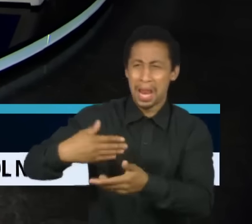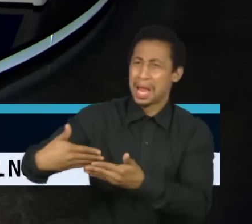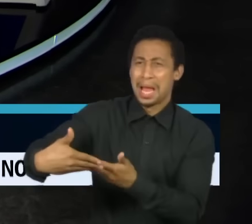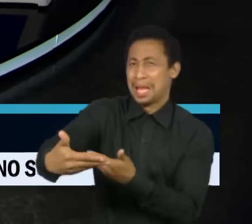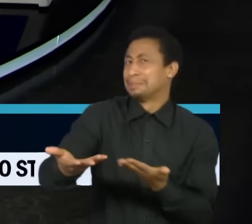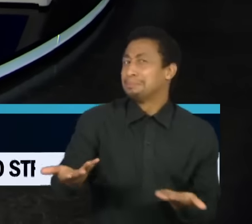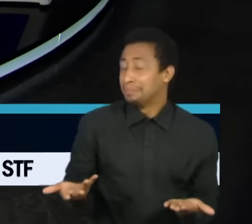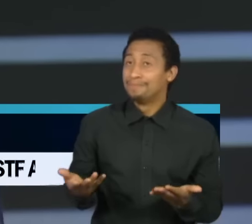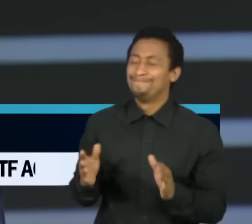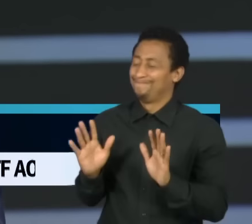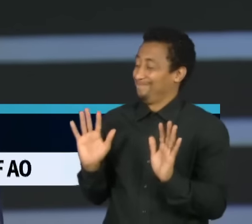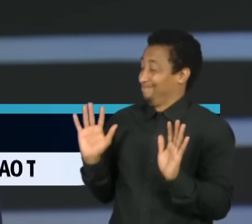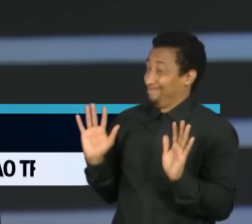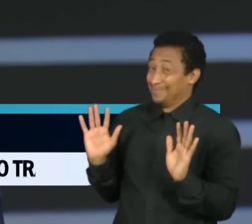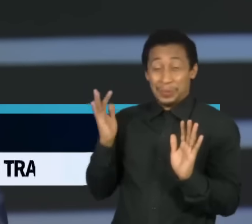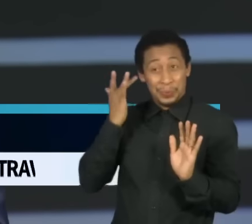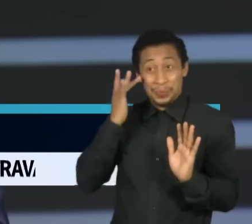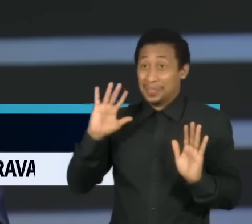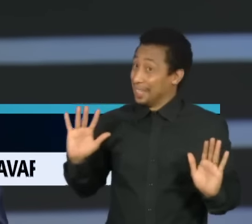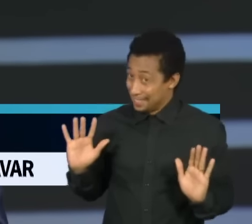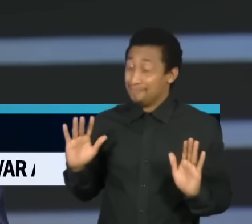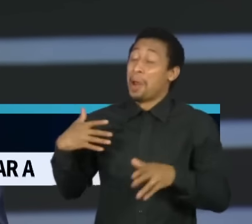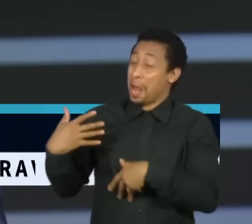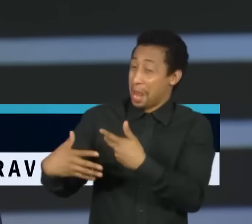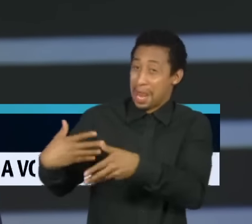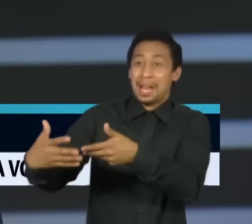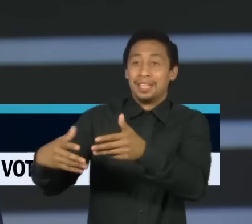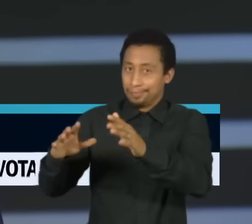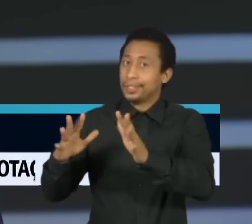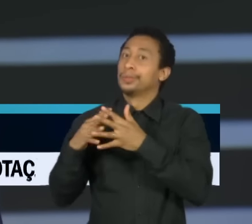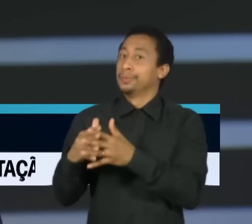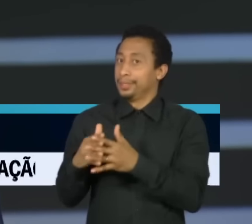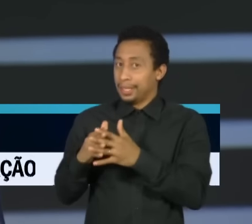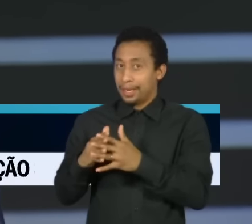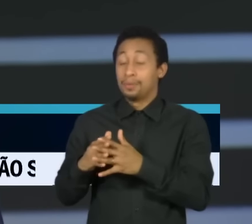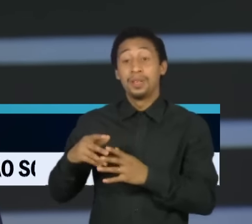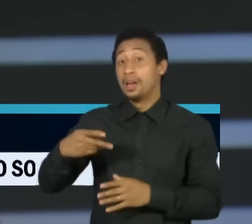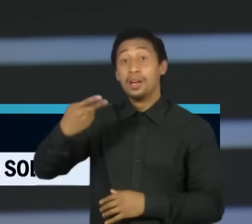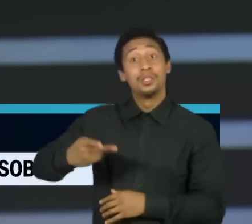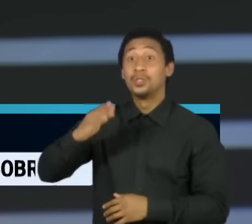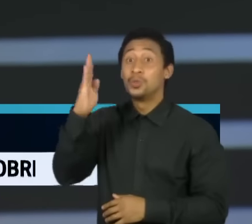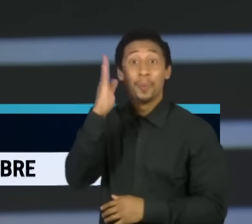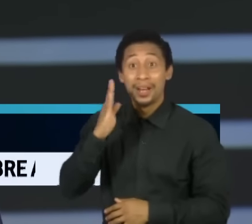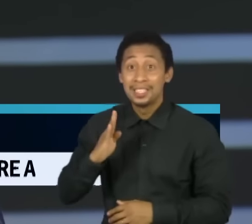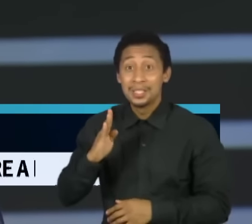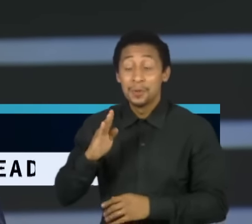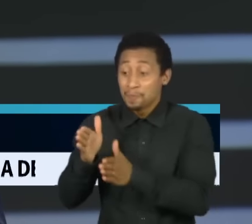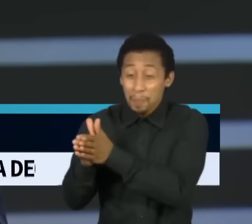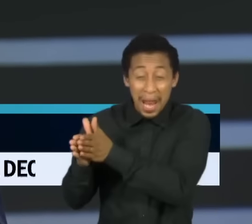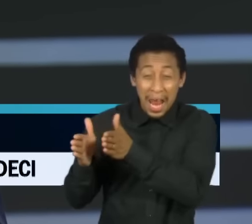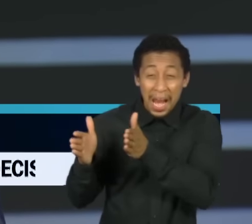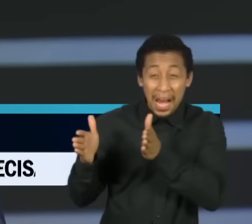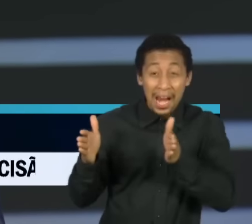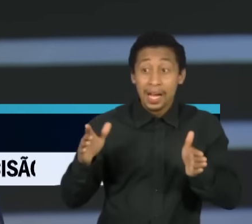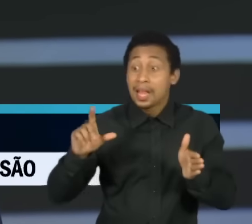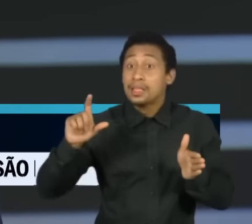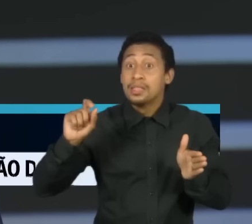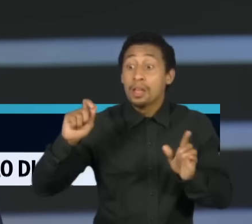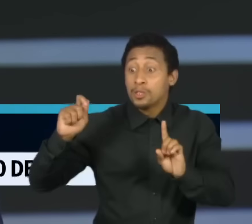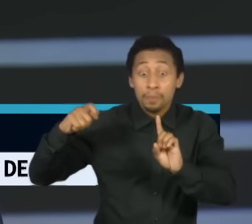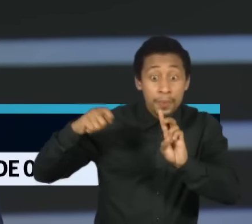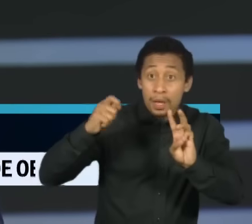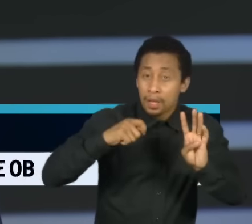água, uma tormenta, água que não acaba mais, uma enchente. Porque no Brasil, 10 meses é uma eternidade. Né? Que o cenário